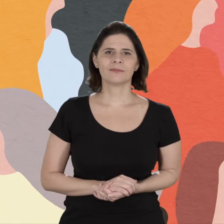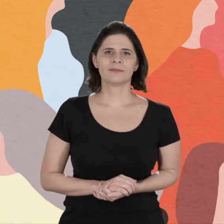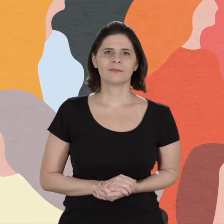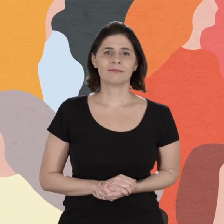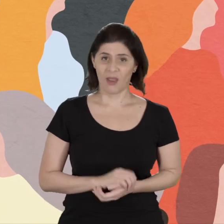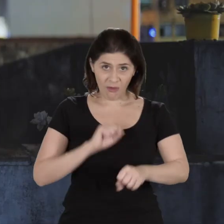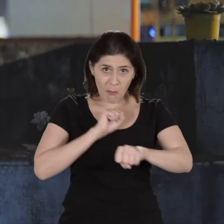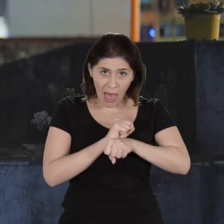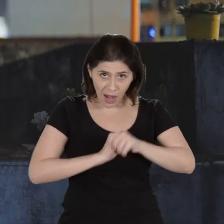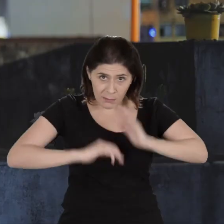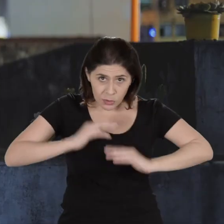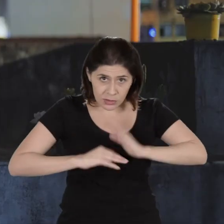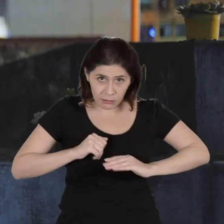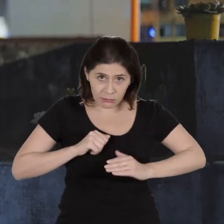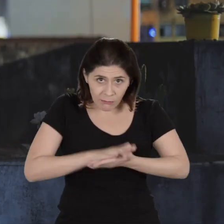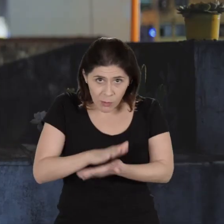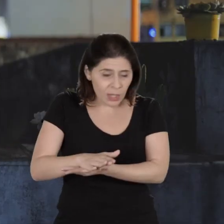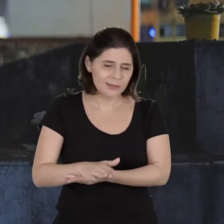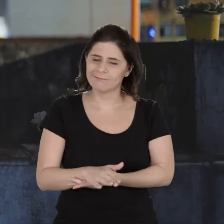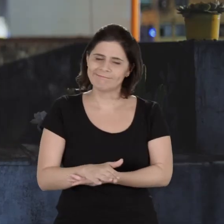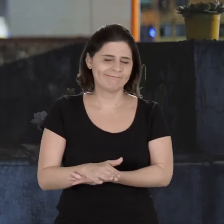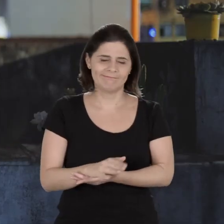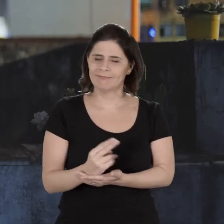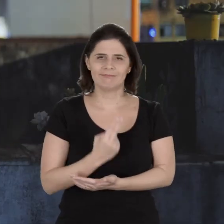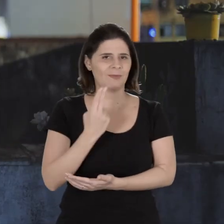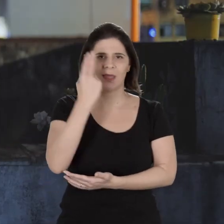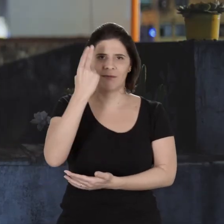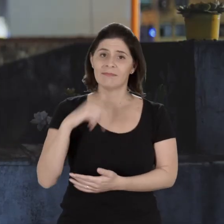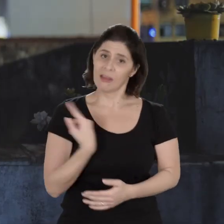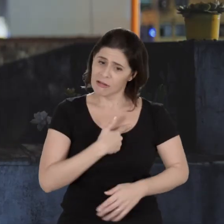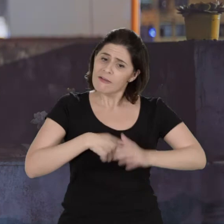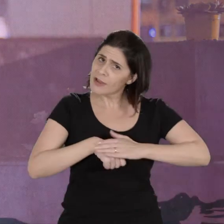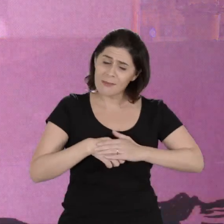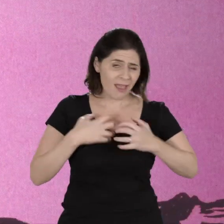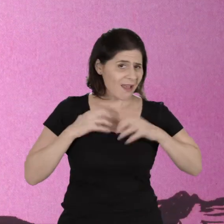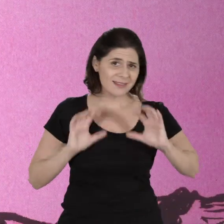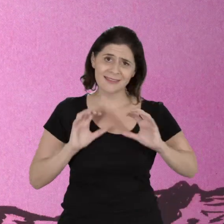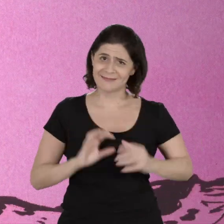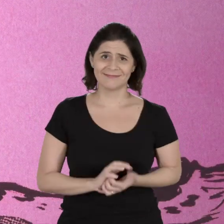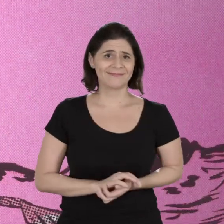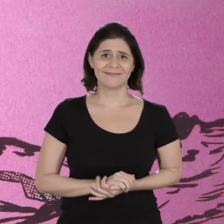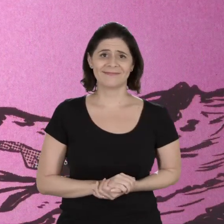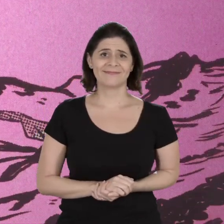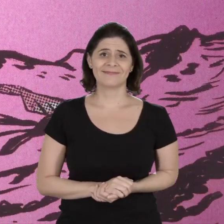Não tem como eu parar de produzir, sabe? Então, a gente faz do jeito que for, né?